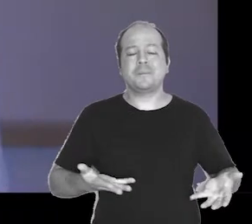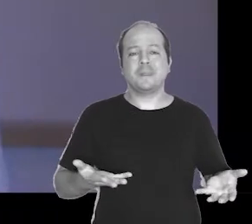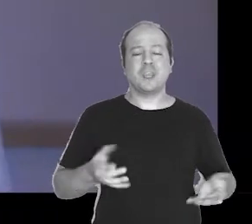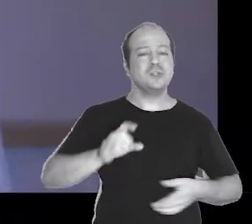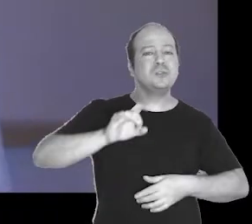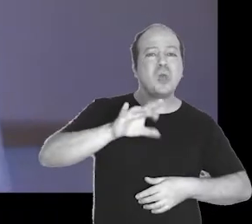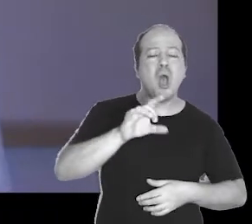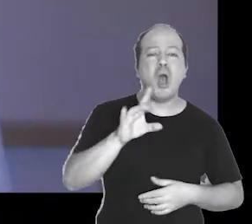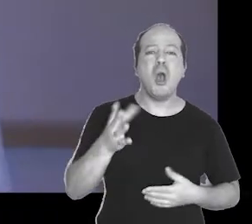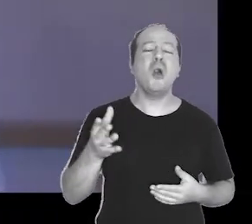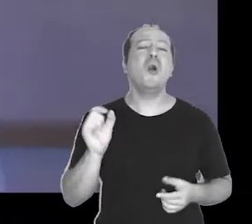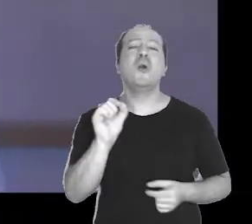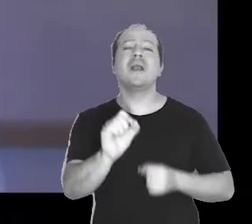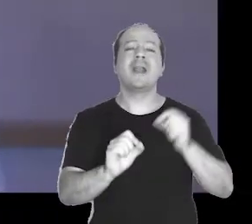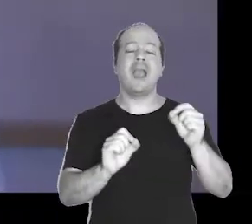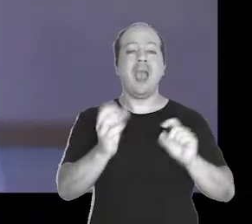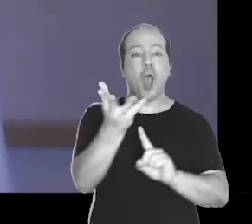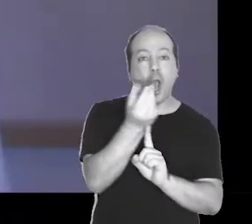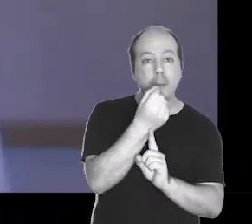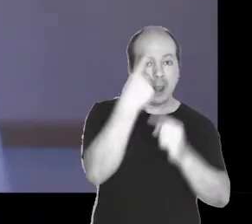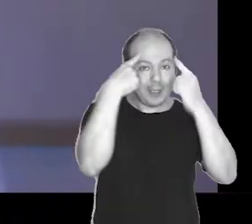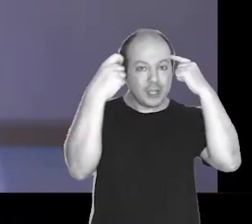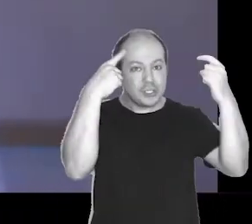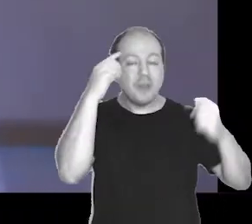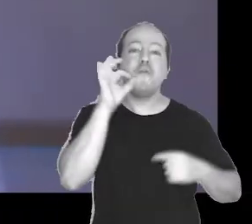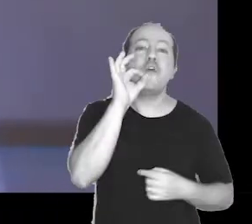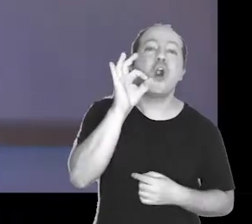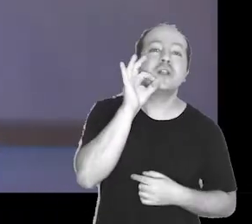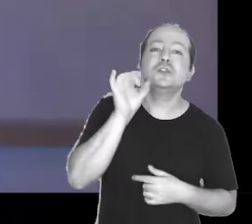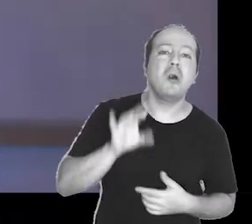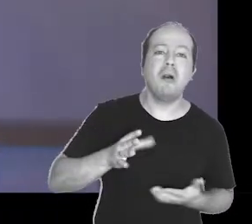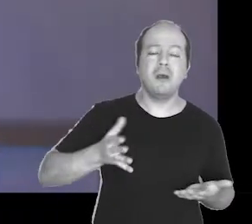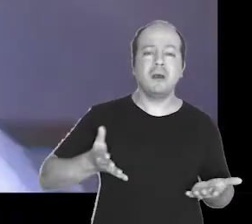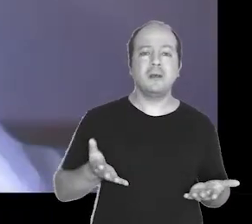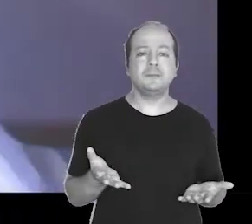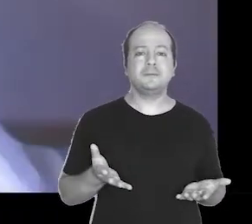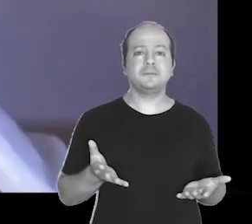só vale para as obras criativas, Freud?